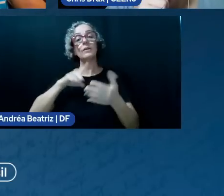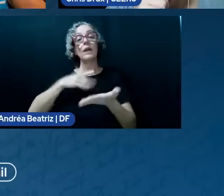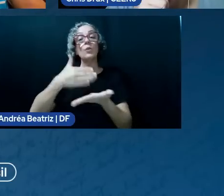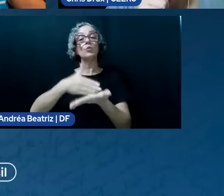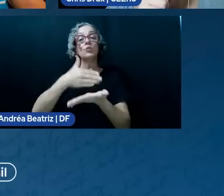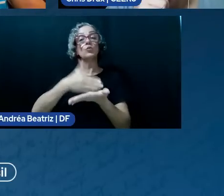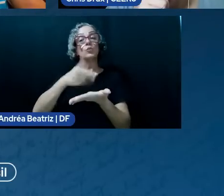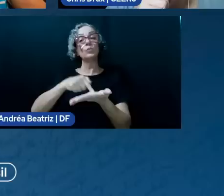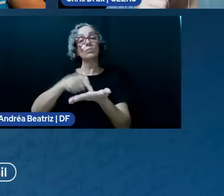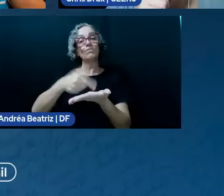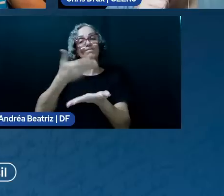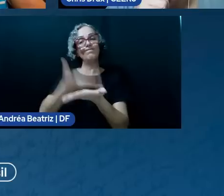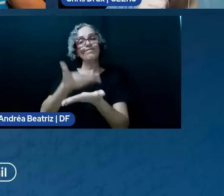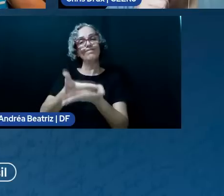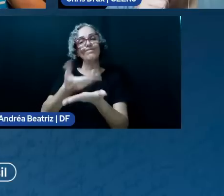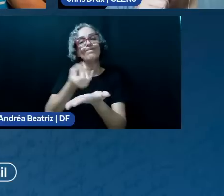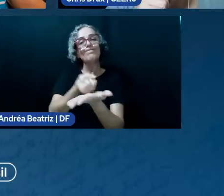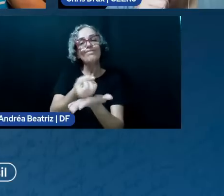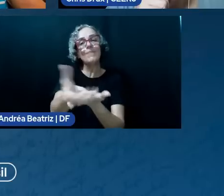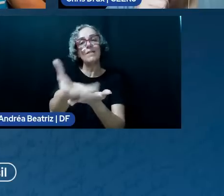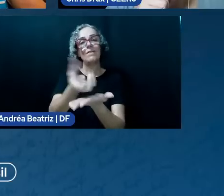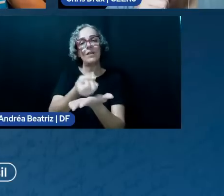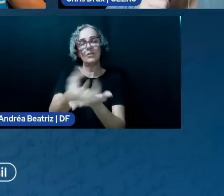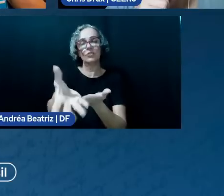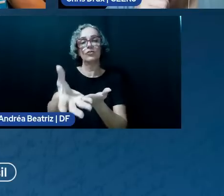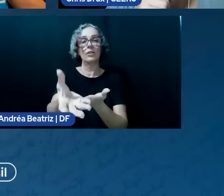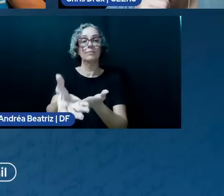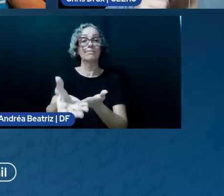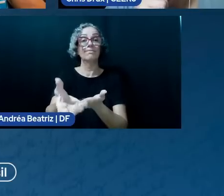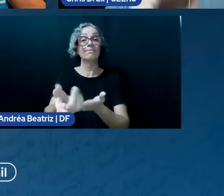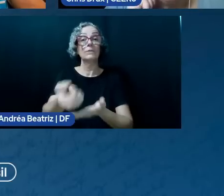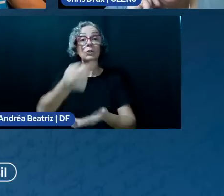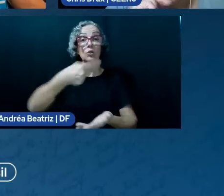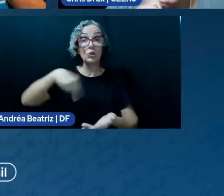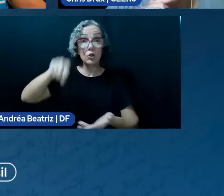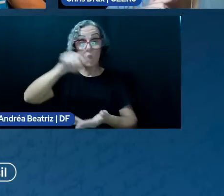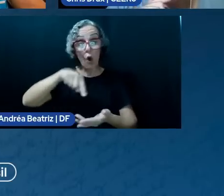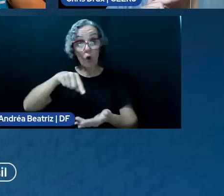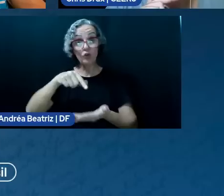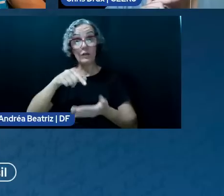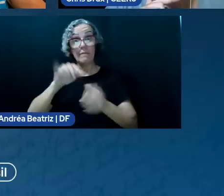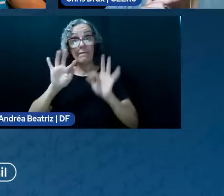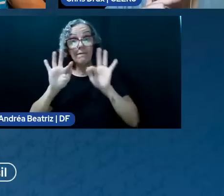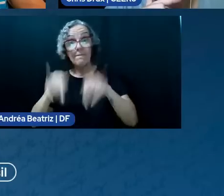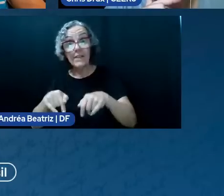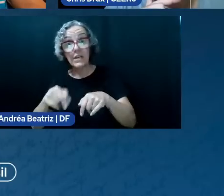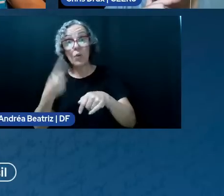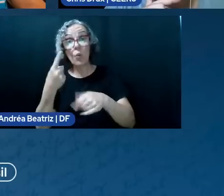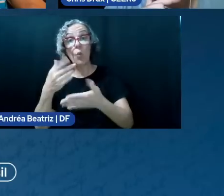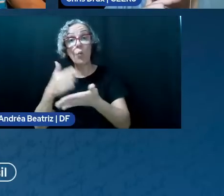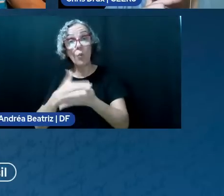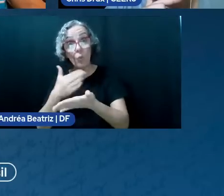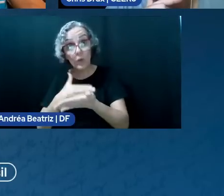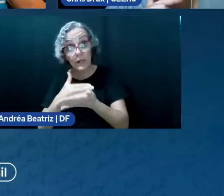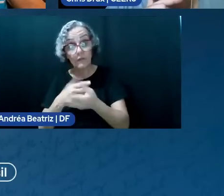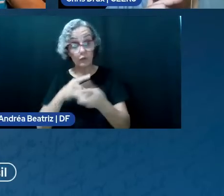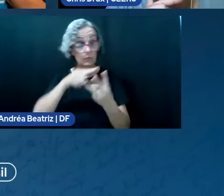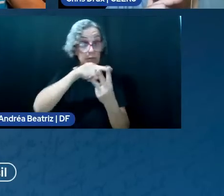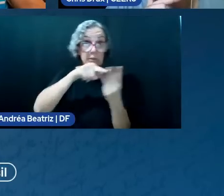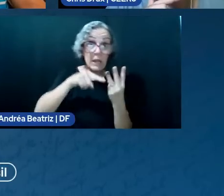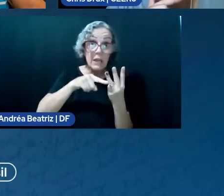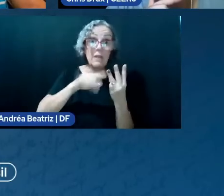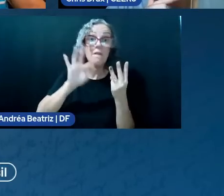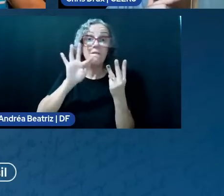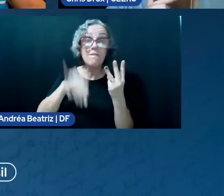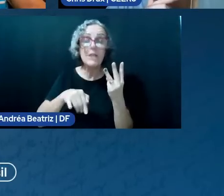Evangelho segundo o Espiritismo. Quando terminarmos um desses, a gente começa outro livro da codificação. Vamos alcançar todos